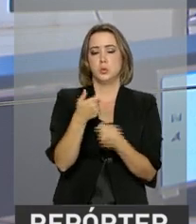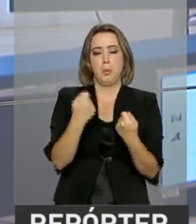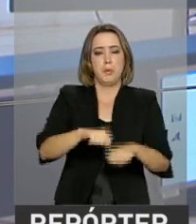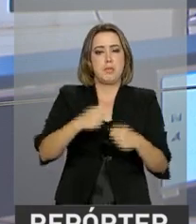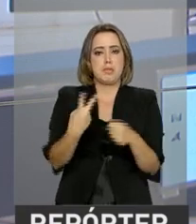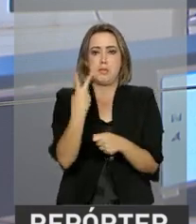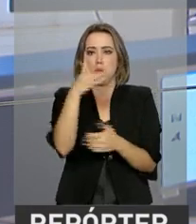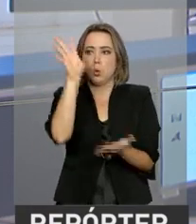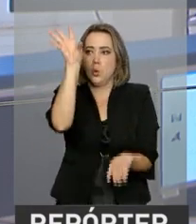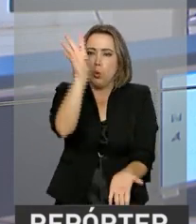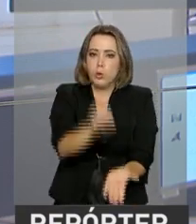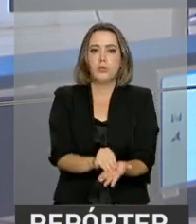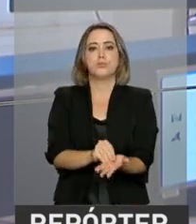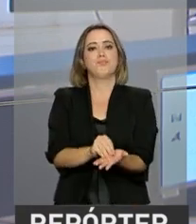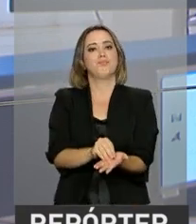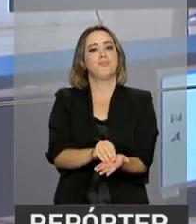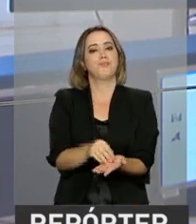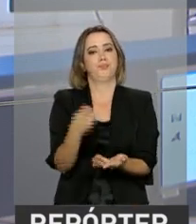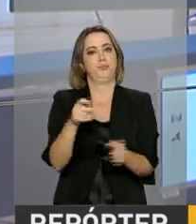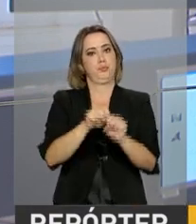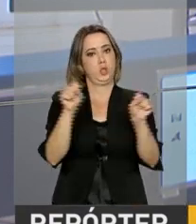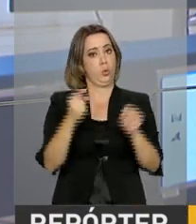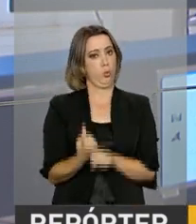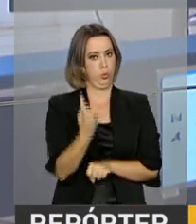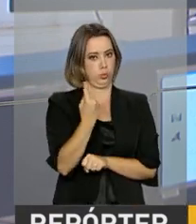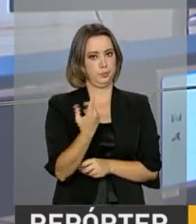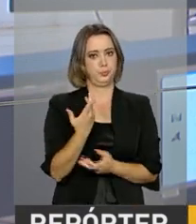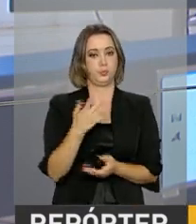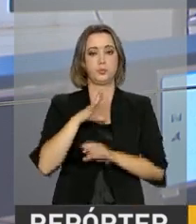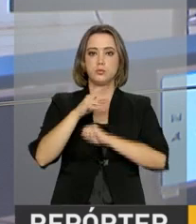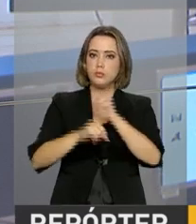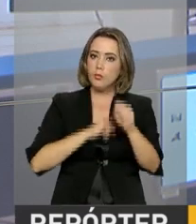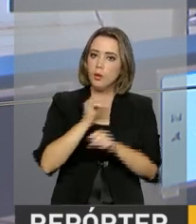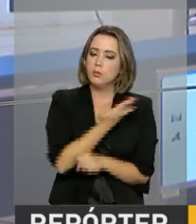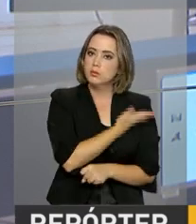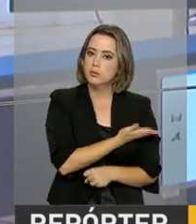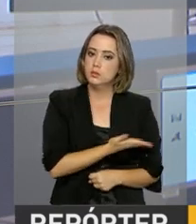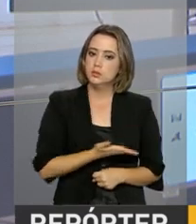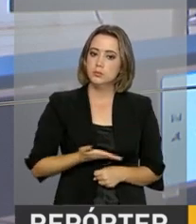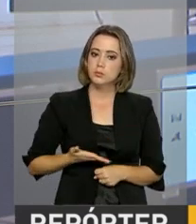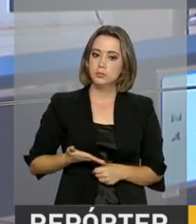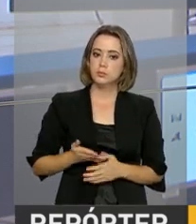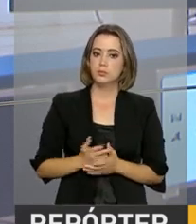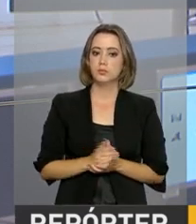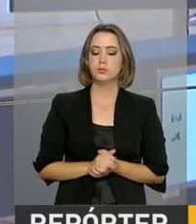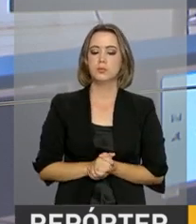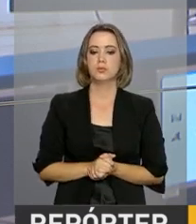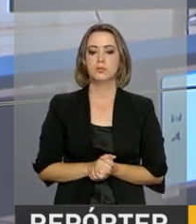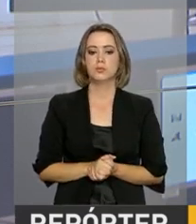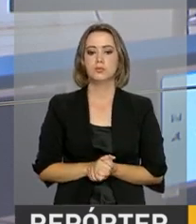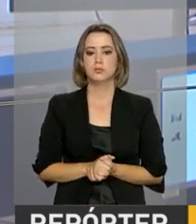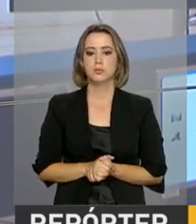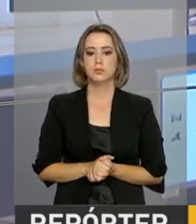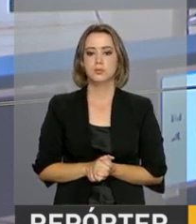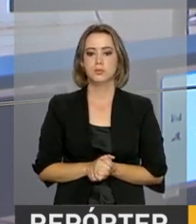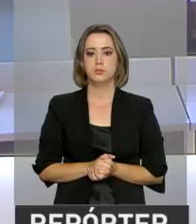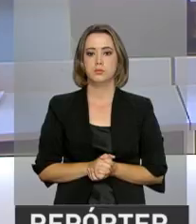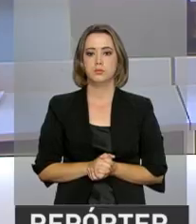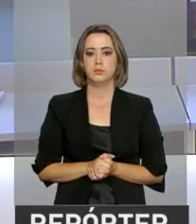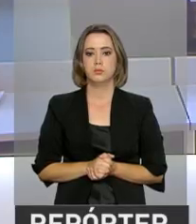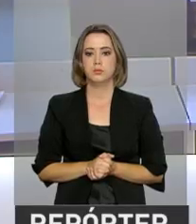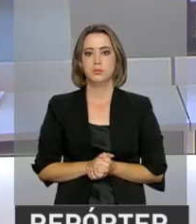mais necessária a instalação separada todas as informações estão disponíveis no site que aparece aí na sua